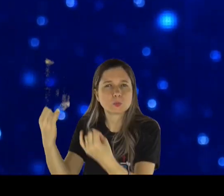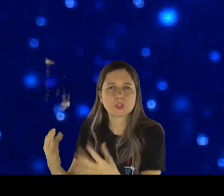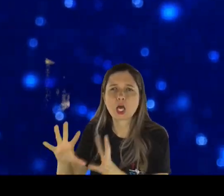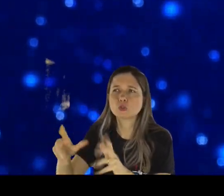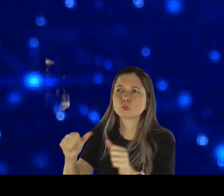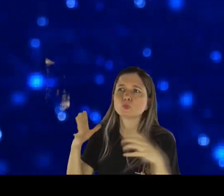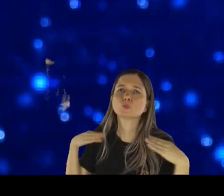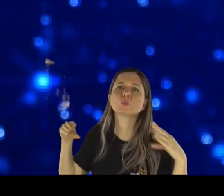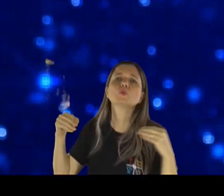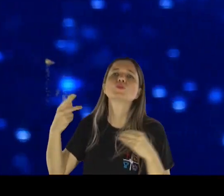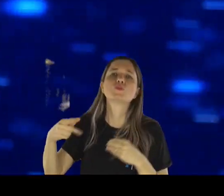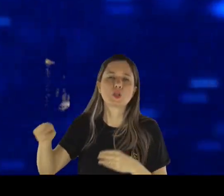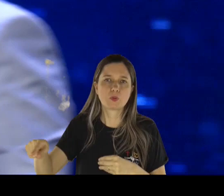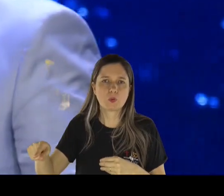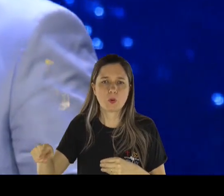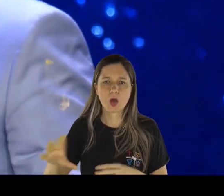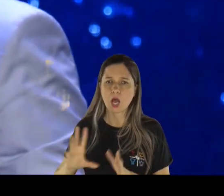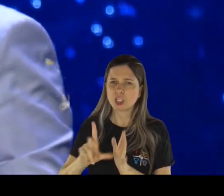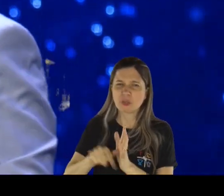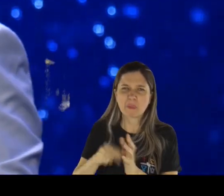Você está grávida, Maria?